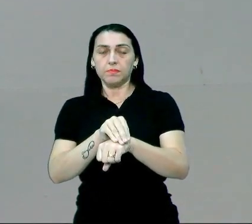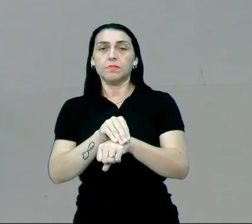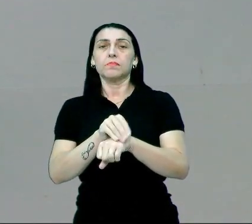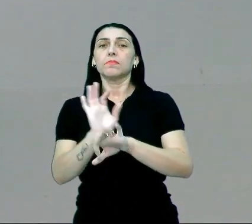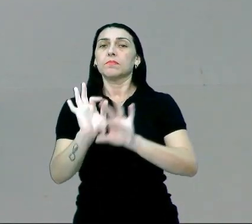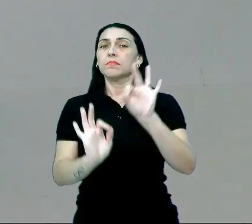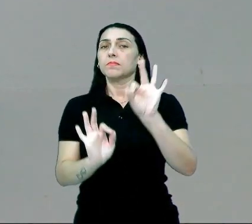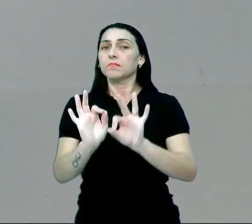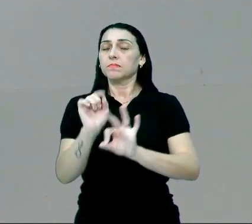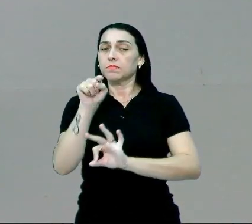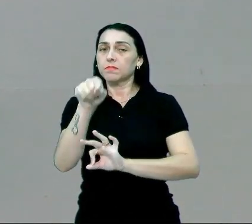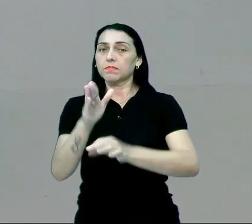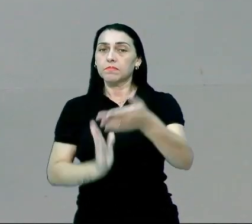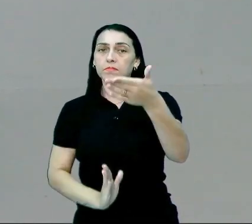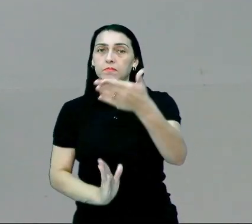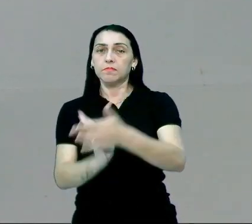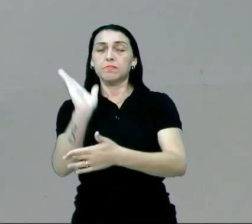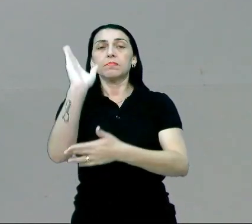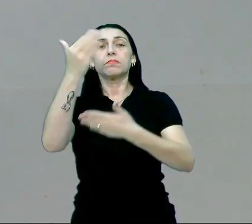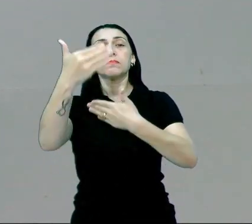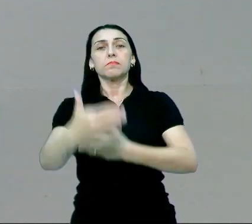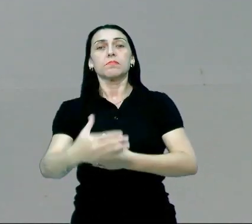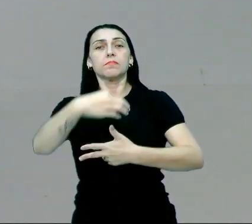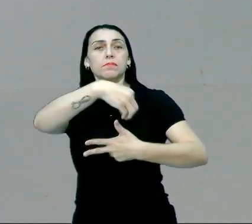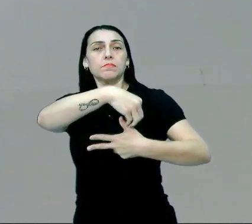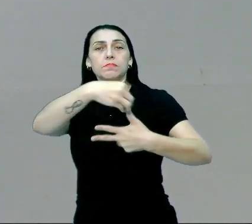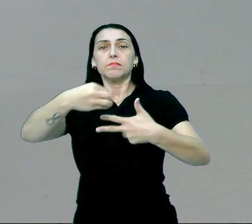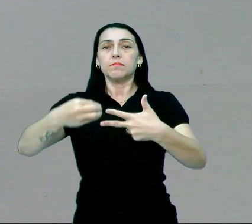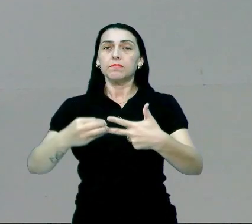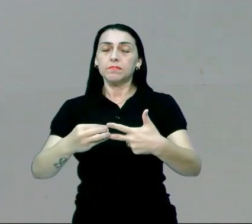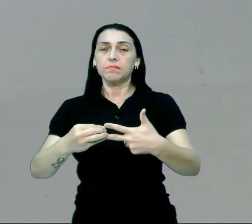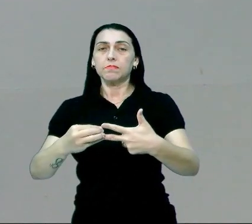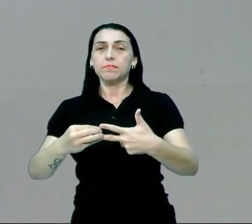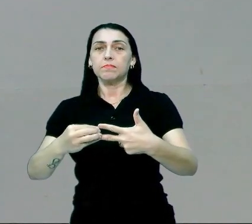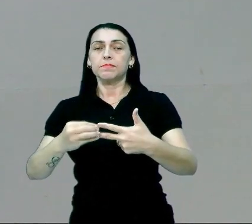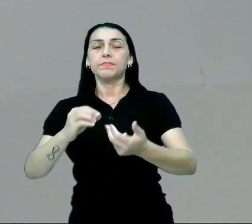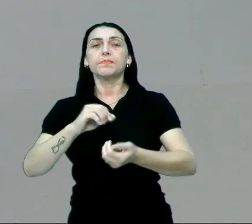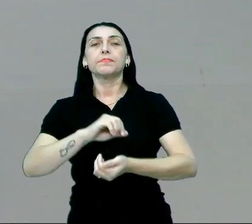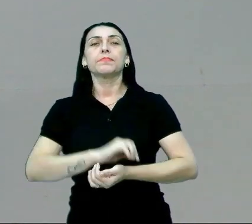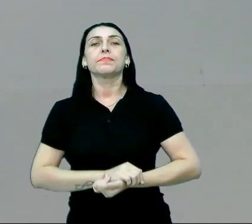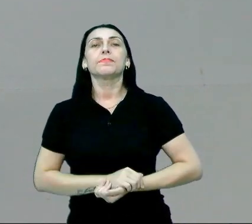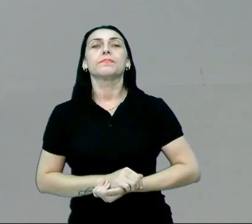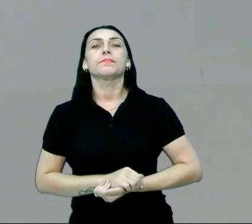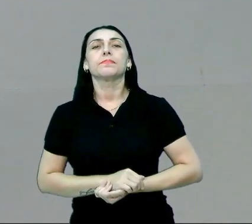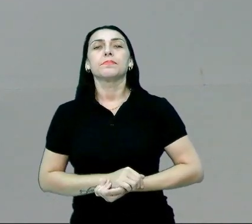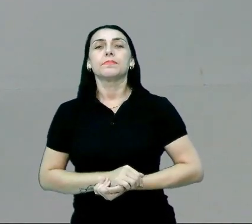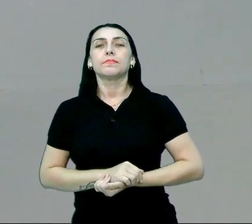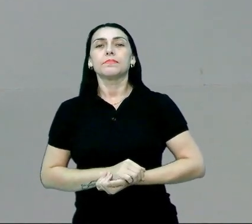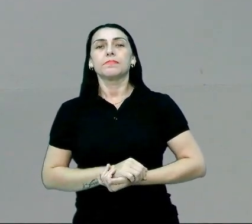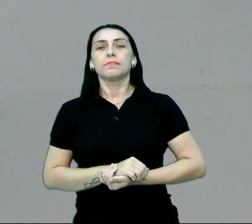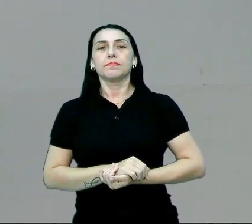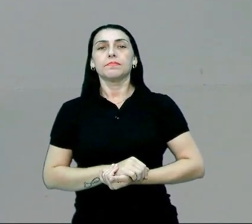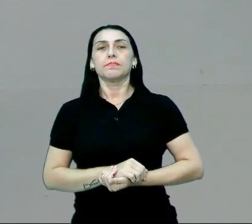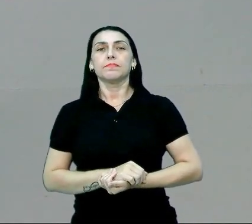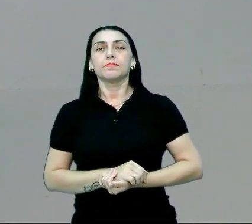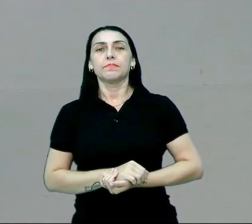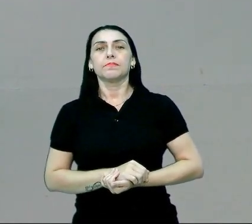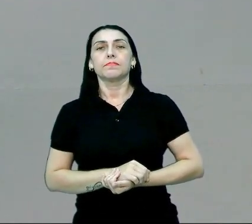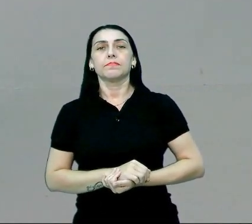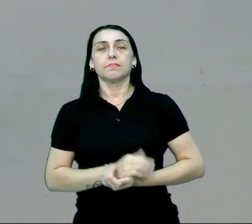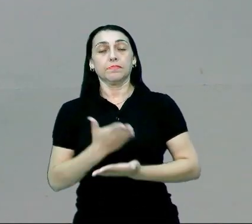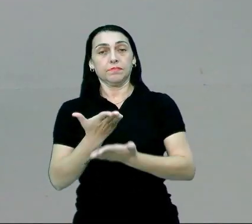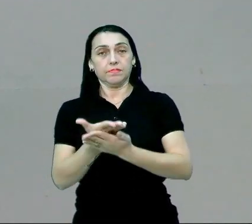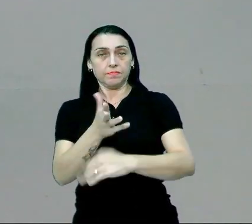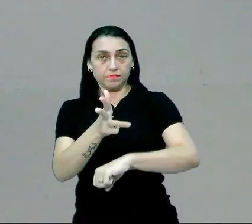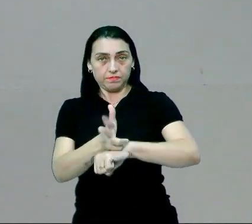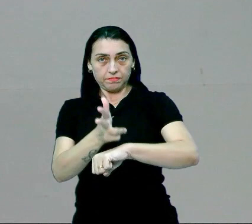aprendizado para você, que brevemente vai se submeter ao Exame Nacional do Ensino Médio.